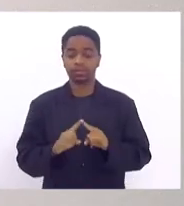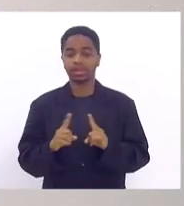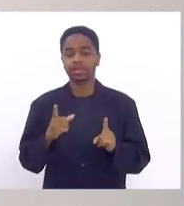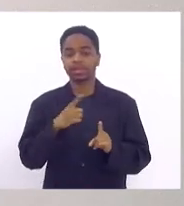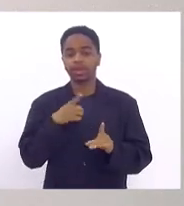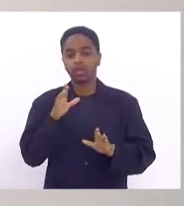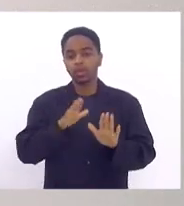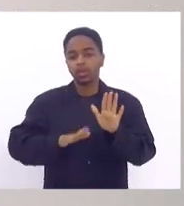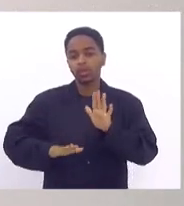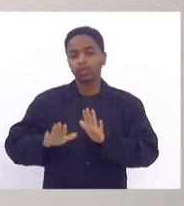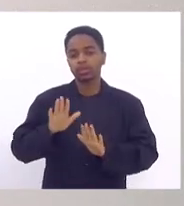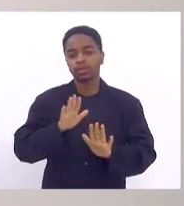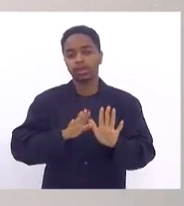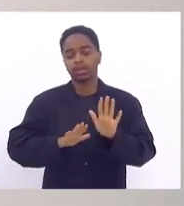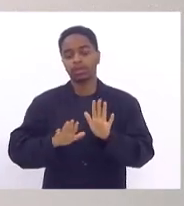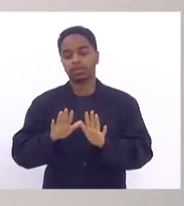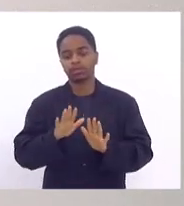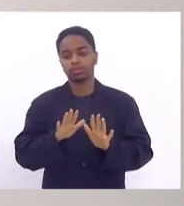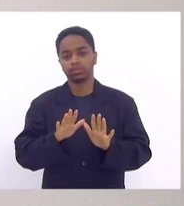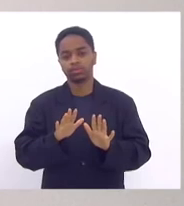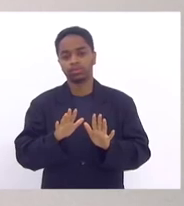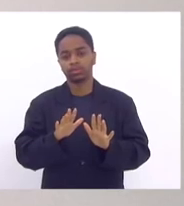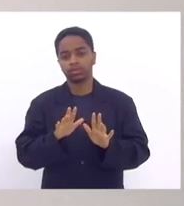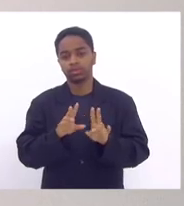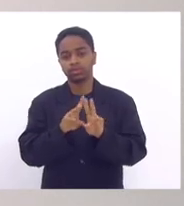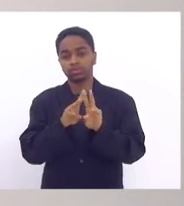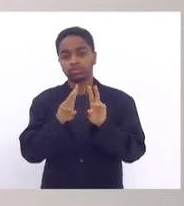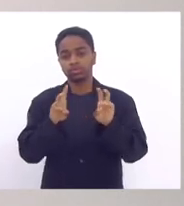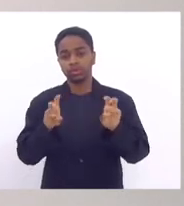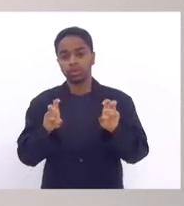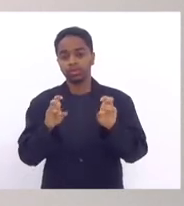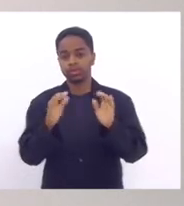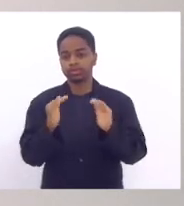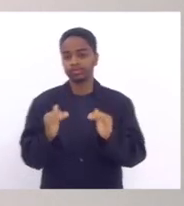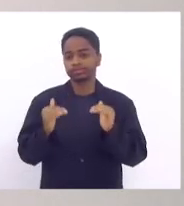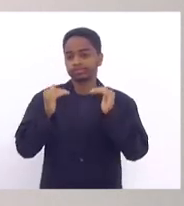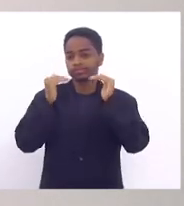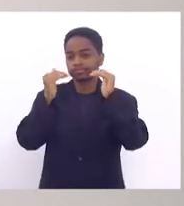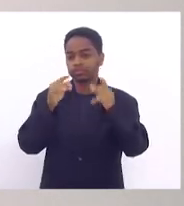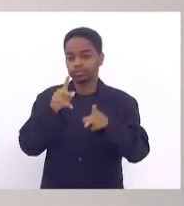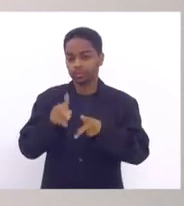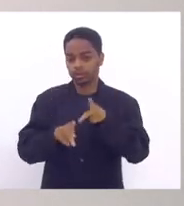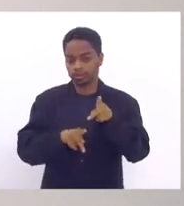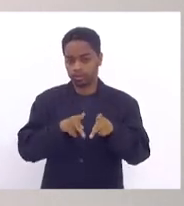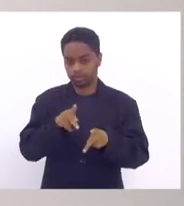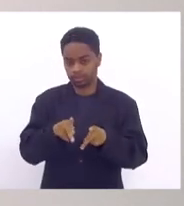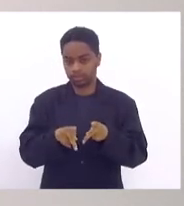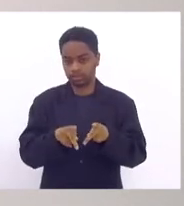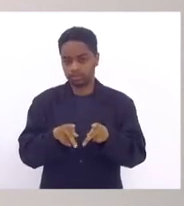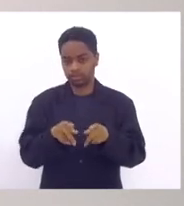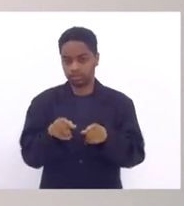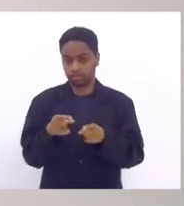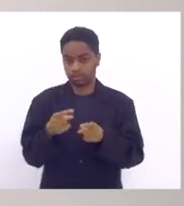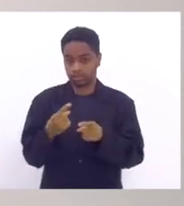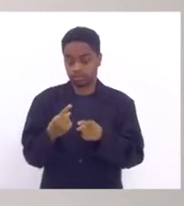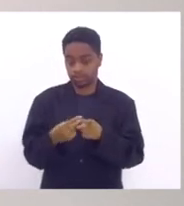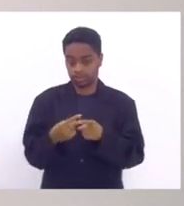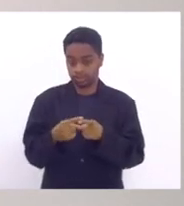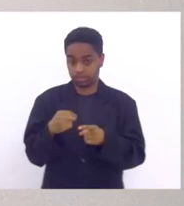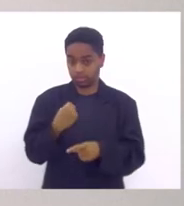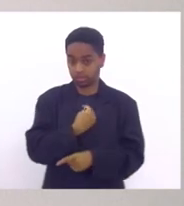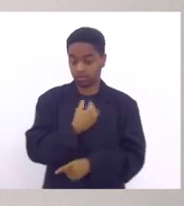cuidado no que diz respeito a soberania popular é não nos